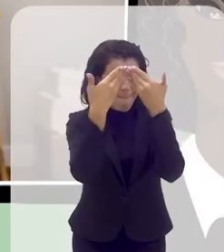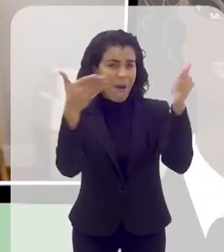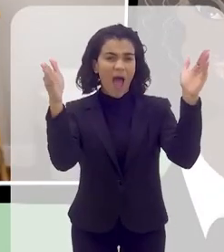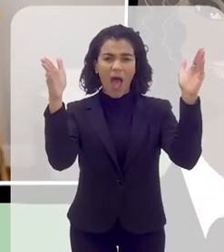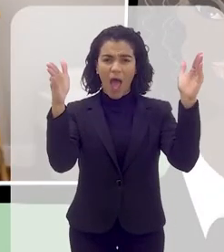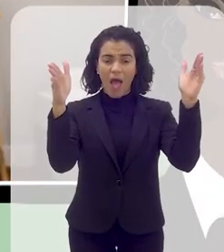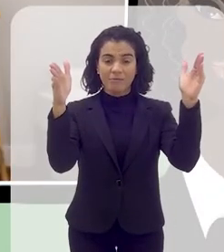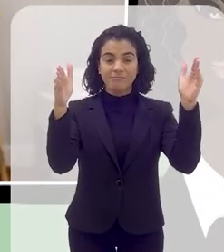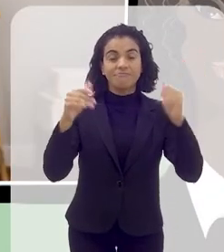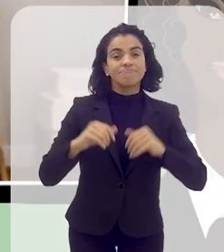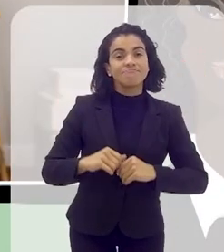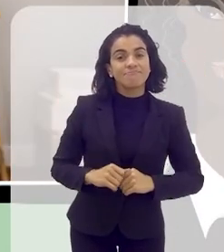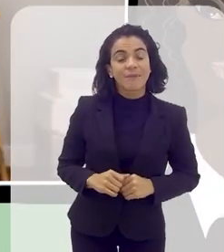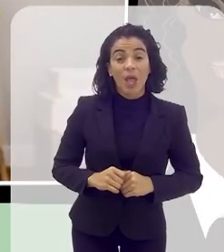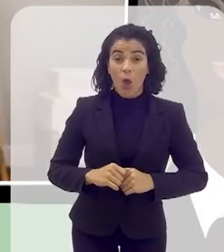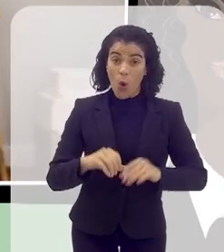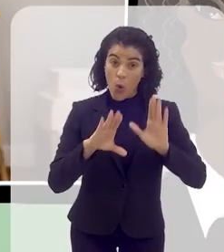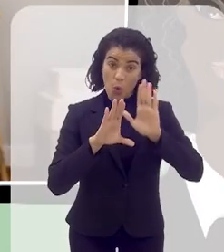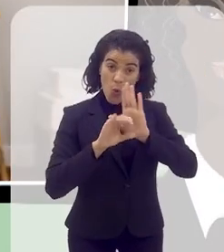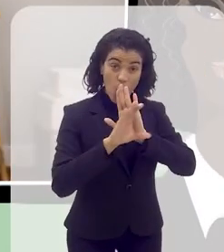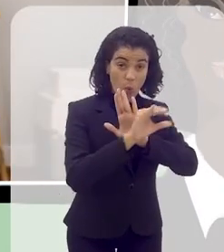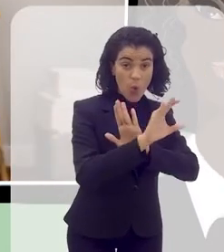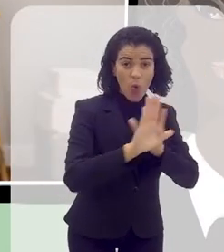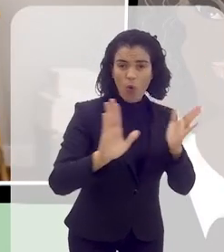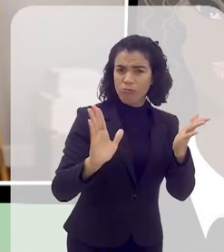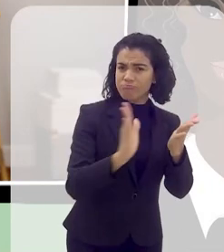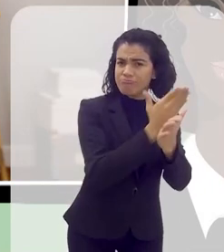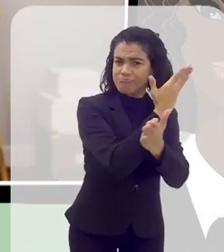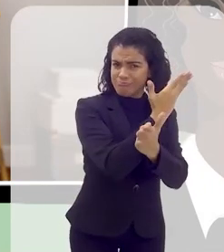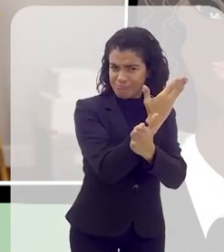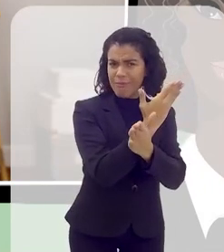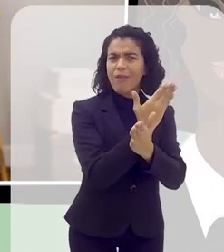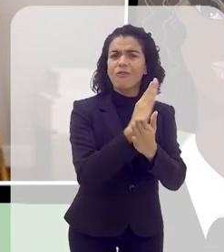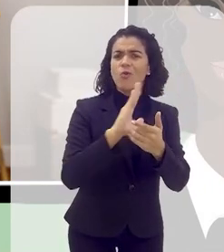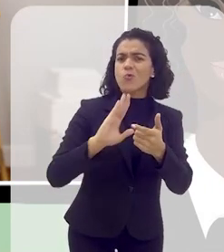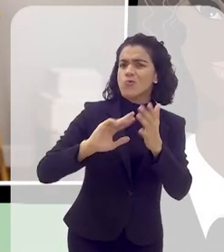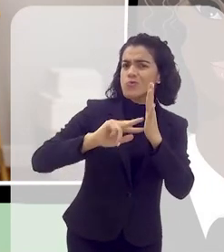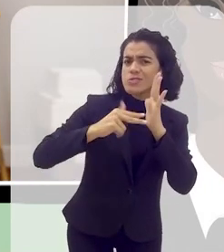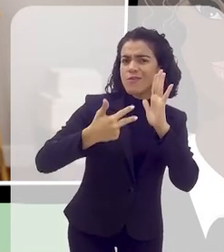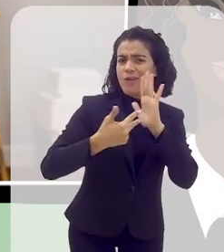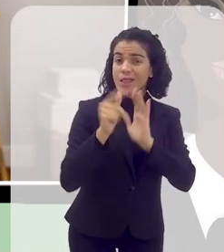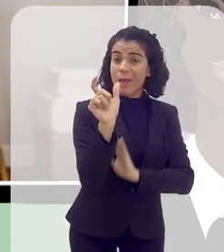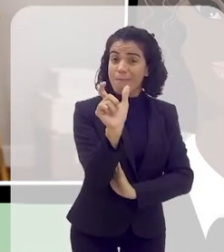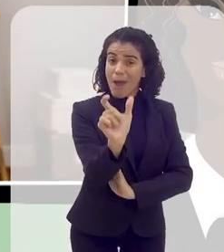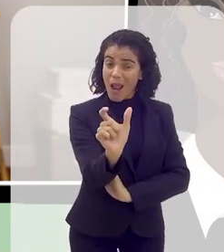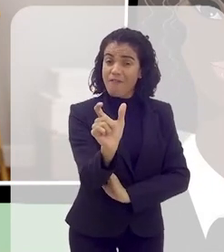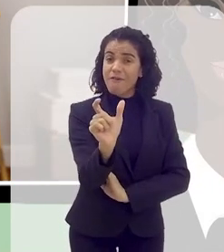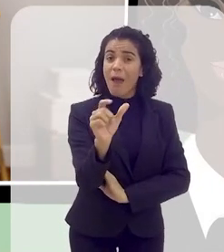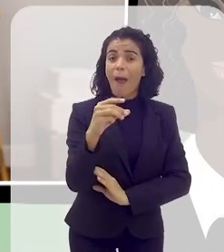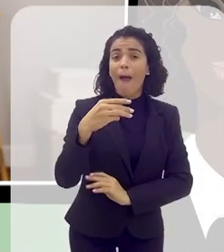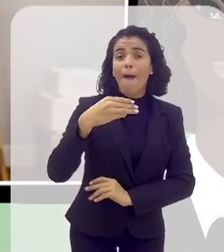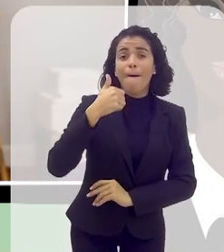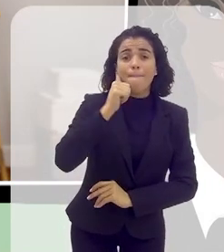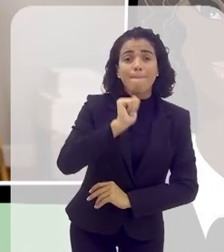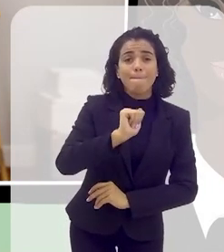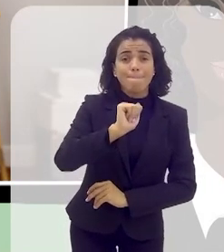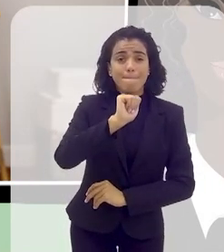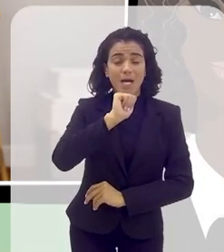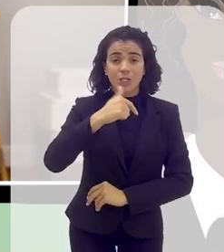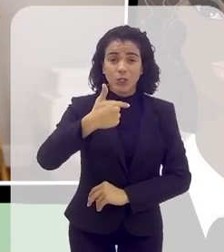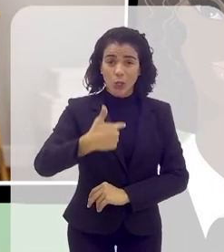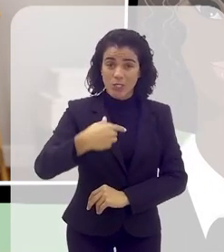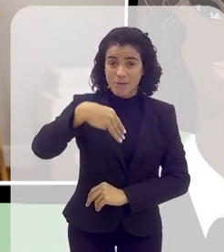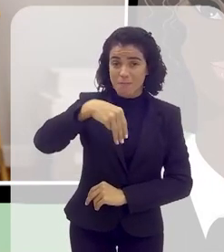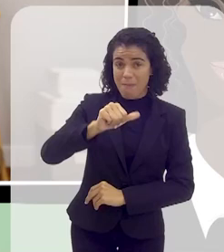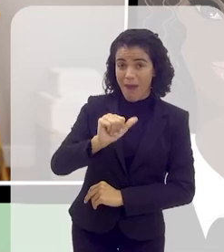Desconstruindo estereótipos. Google remove significado pejorativo da palavra madrasta. A